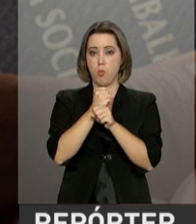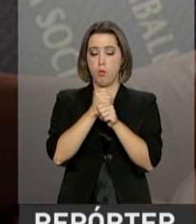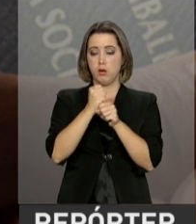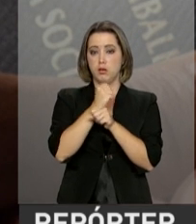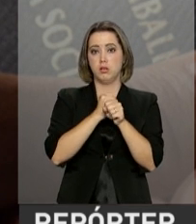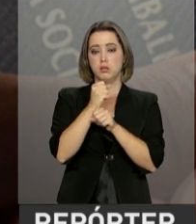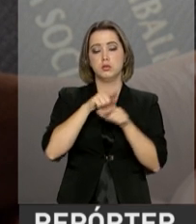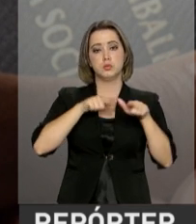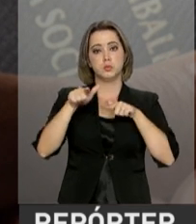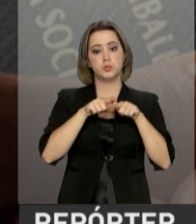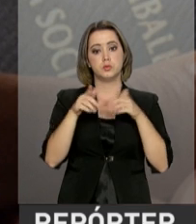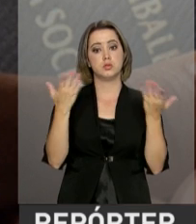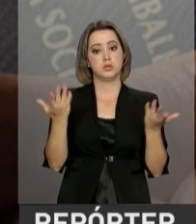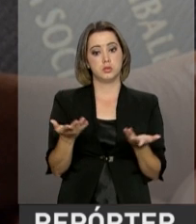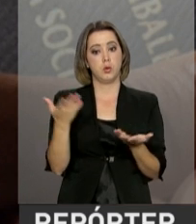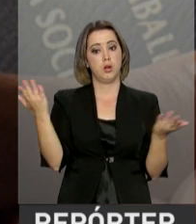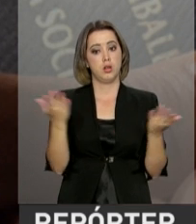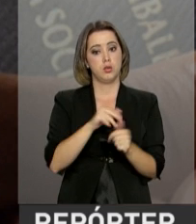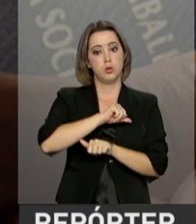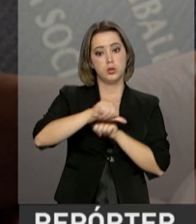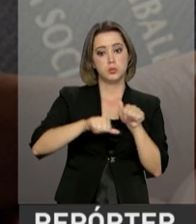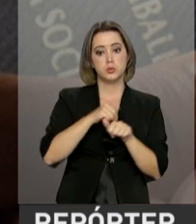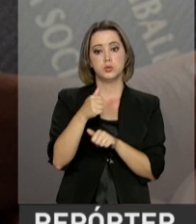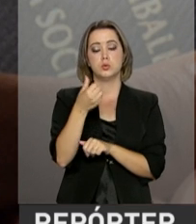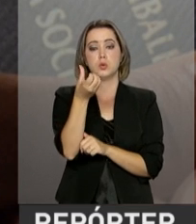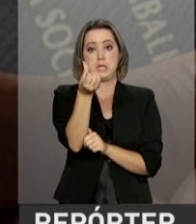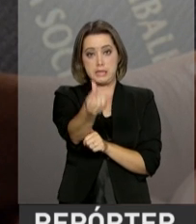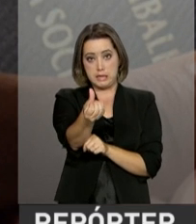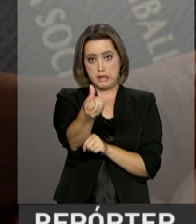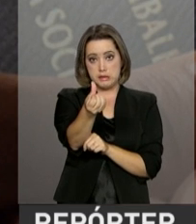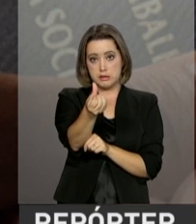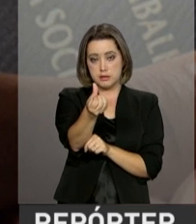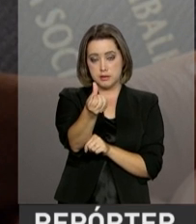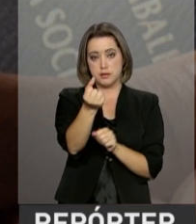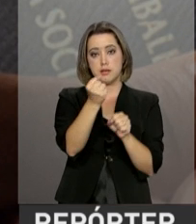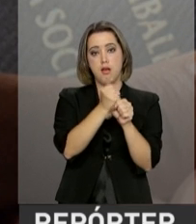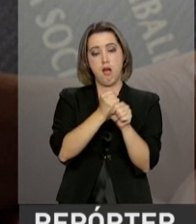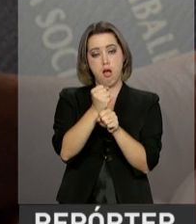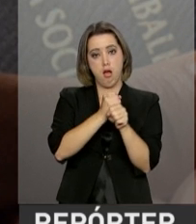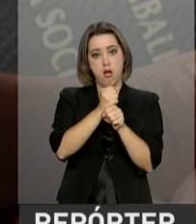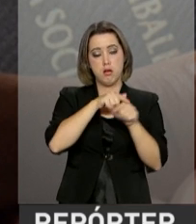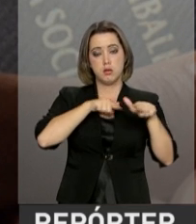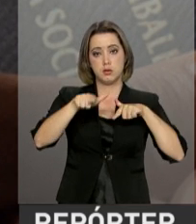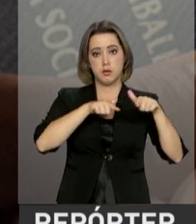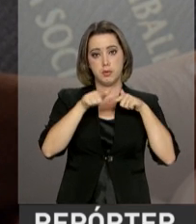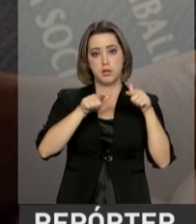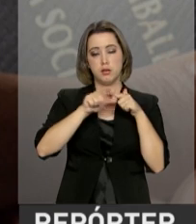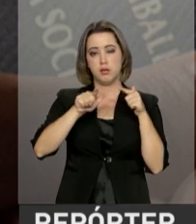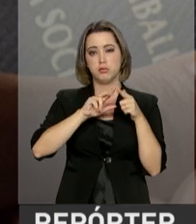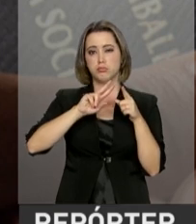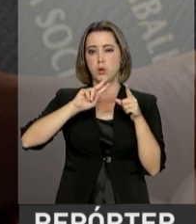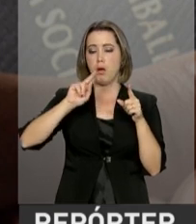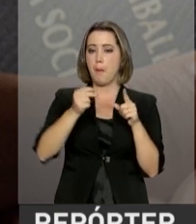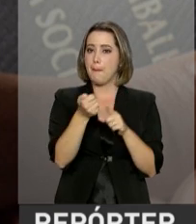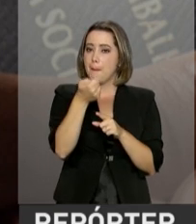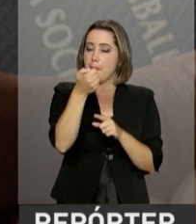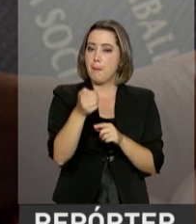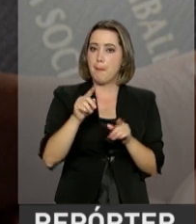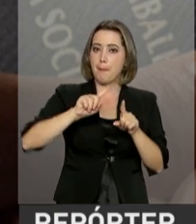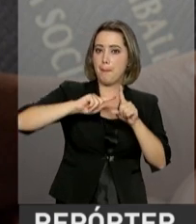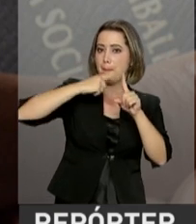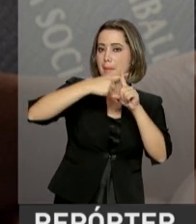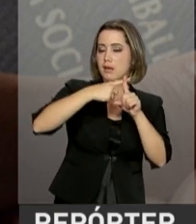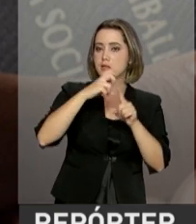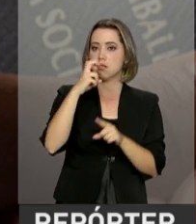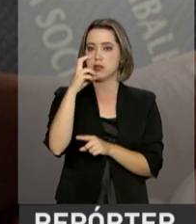Previdência, vai precisar trabalhar 6 anos em vez de 4. Na prática, ela que se aposentaria aos 56 anos vai